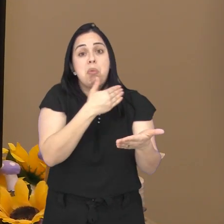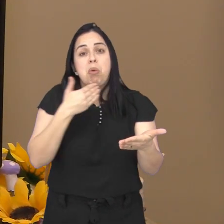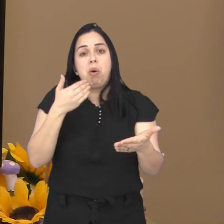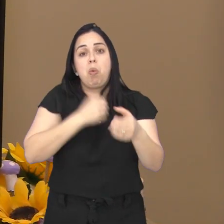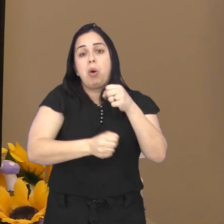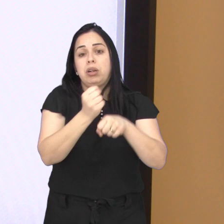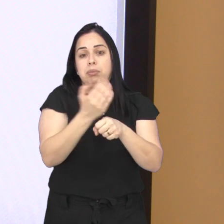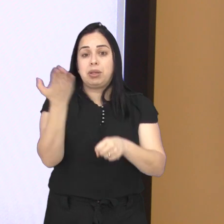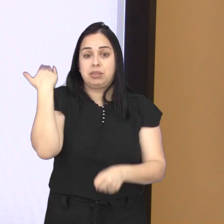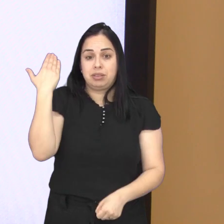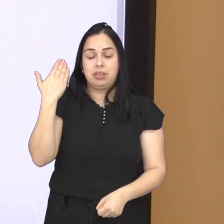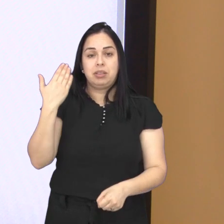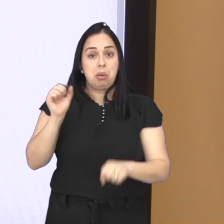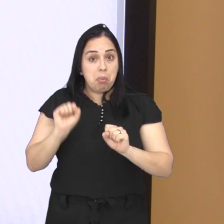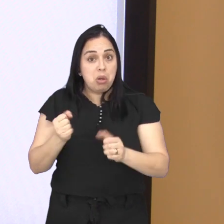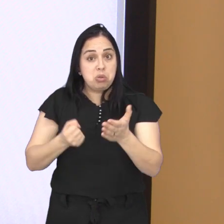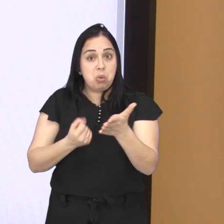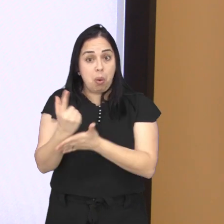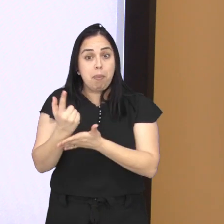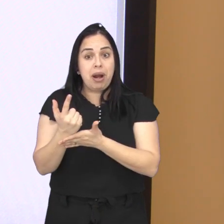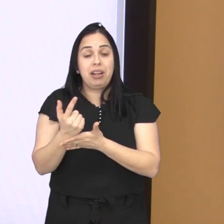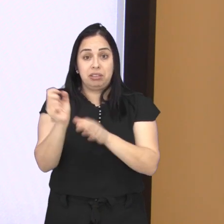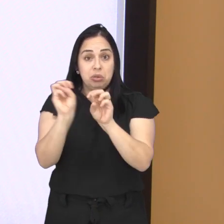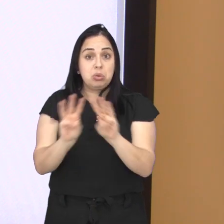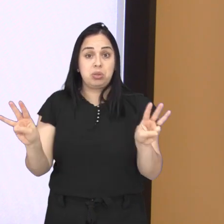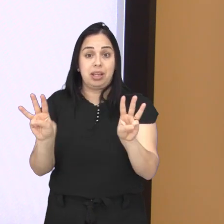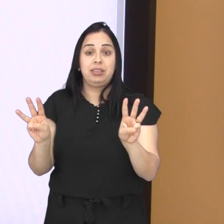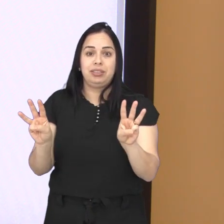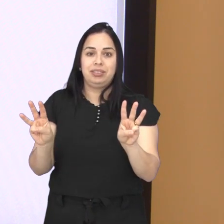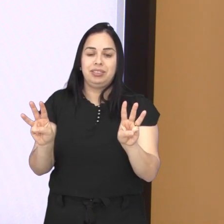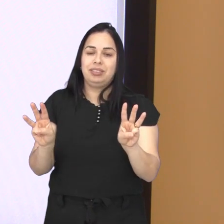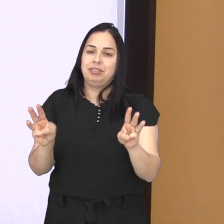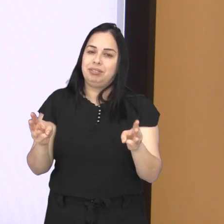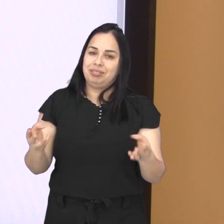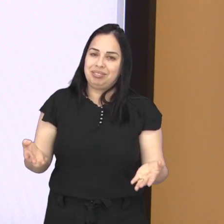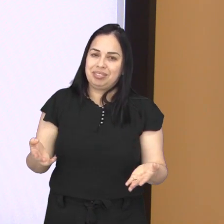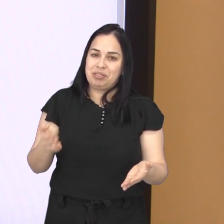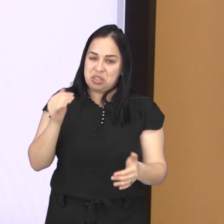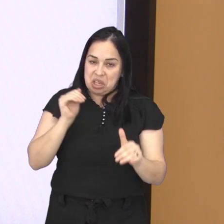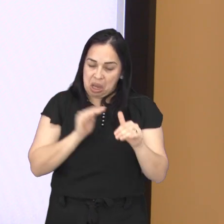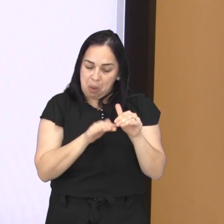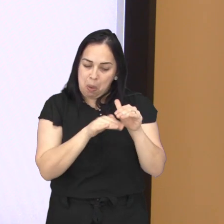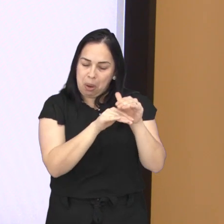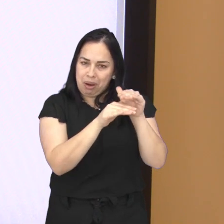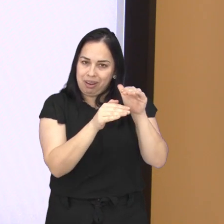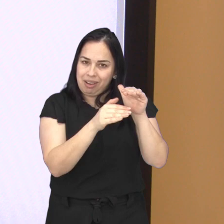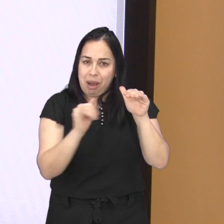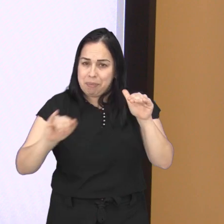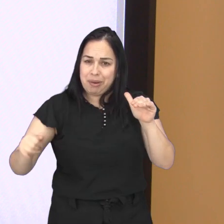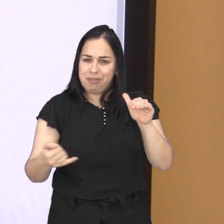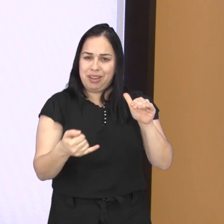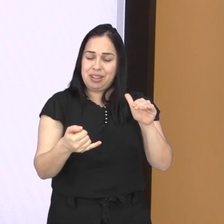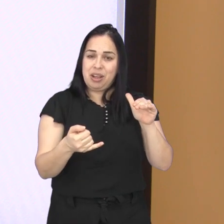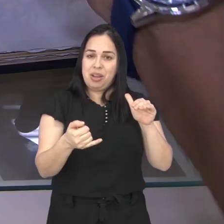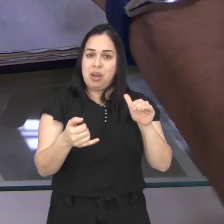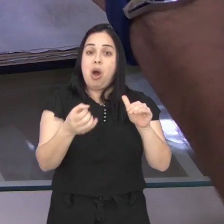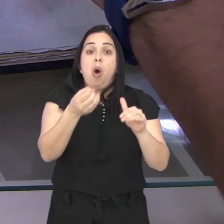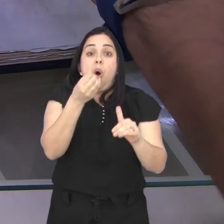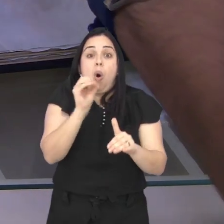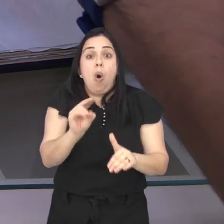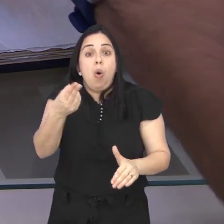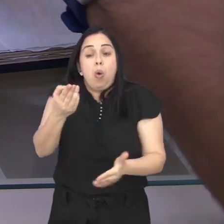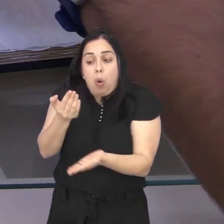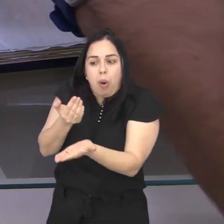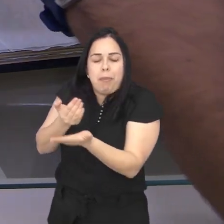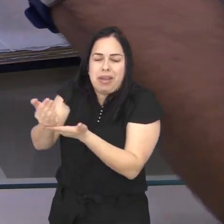no ano passado. Eles estão disponíveis para compra também pela internet. Que tal enriquecer a sua coleção filatélica ou